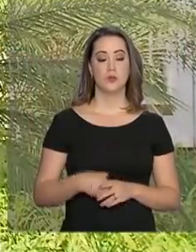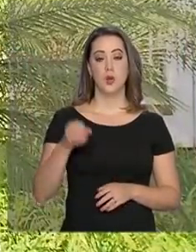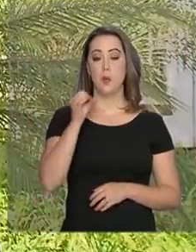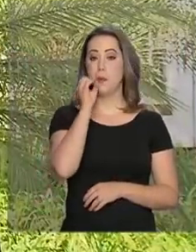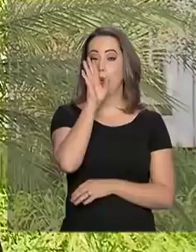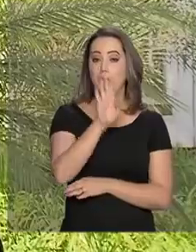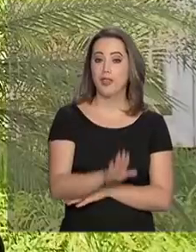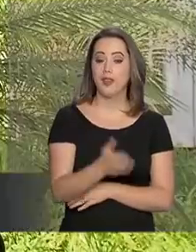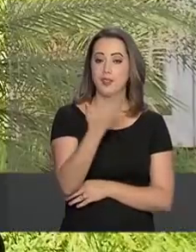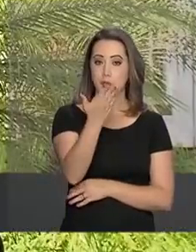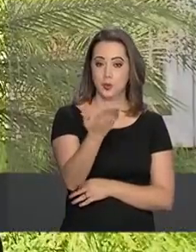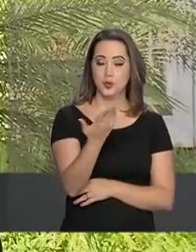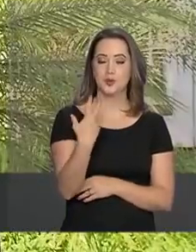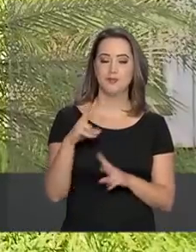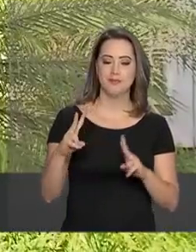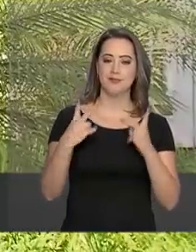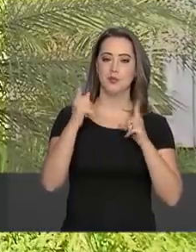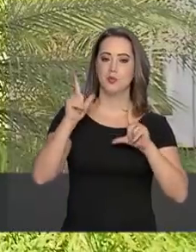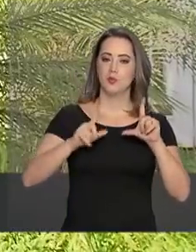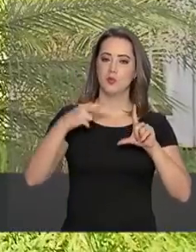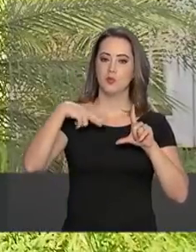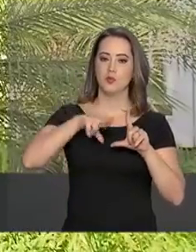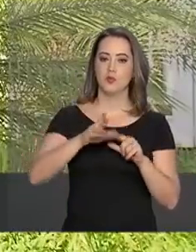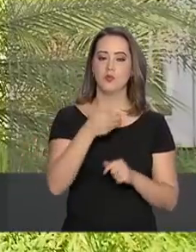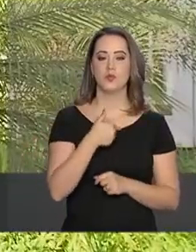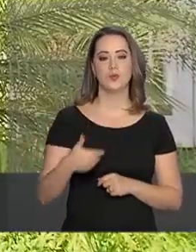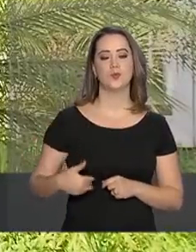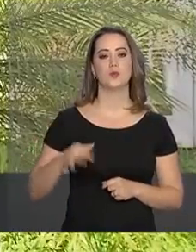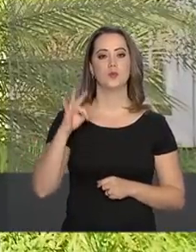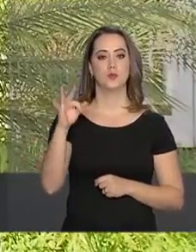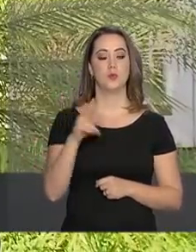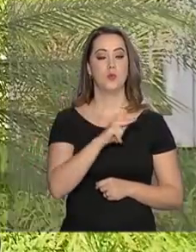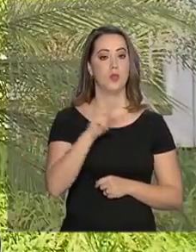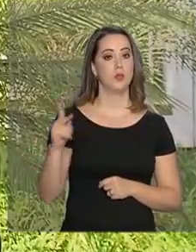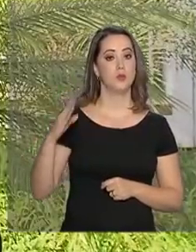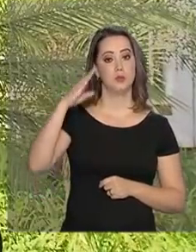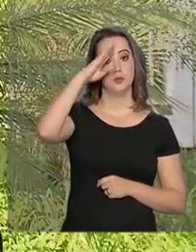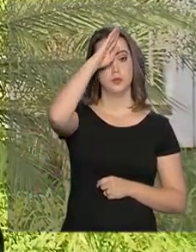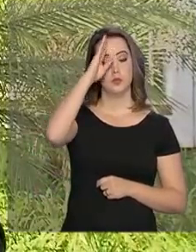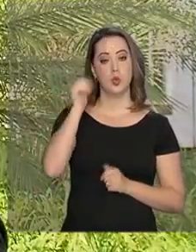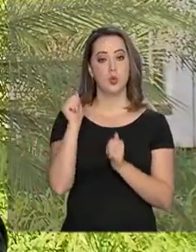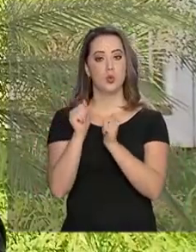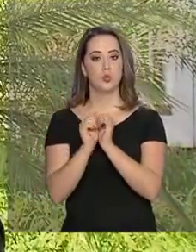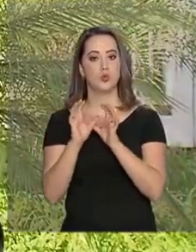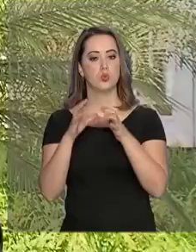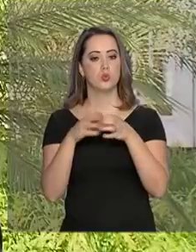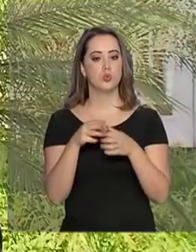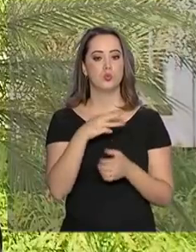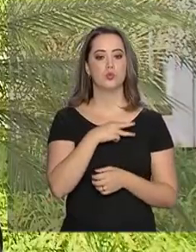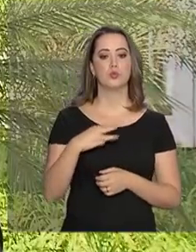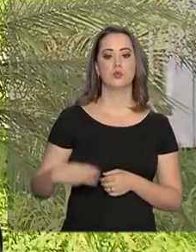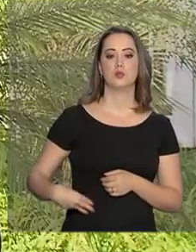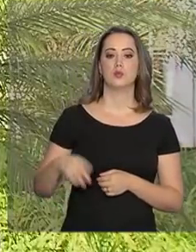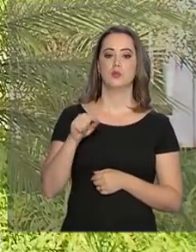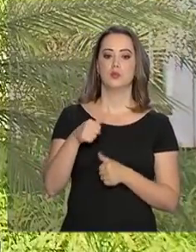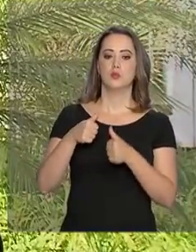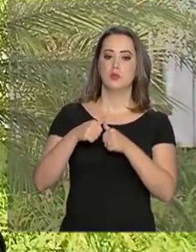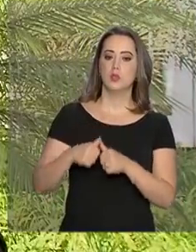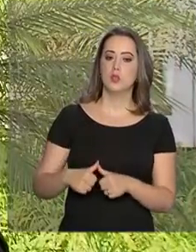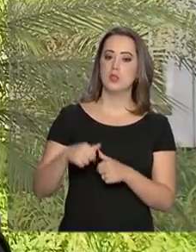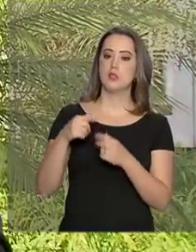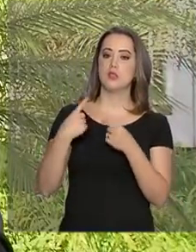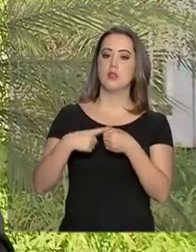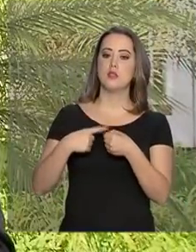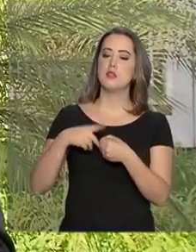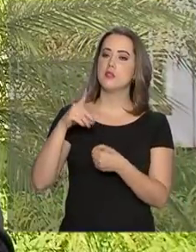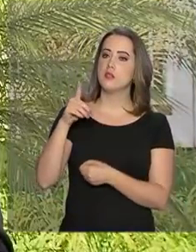boa tarde para você que acompanha a NBR, a TV do Governo Federal. O presidente Jair Bolsonaro, acompanhado de uma comitiva de ministros, está em Davos,